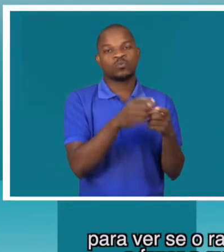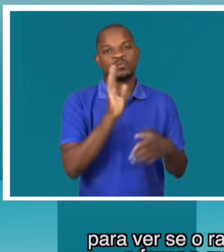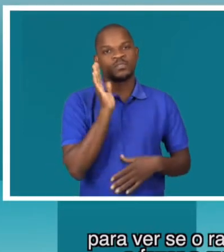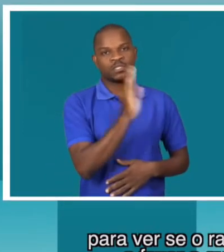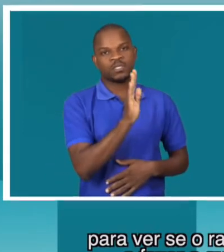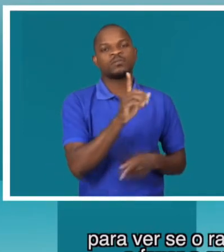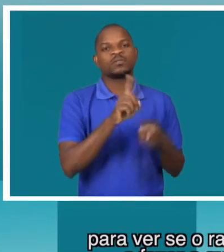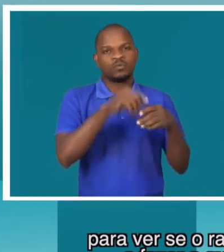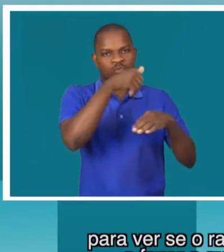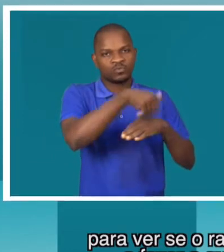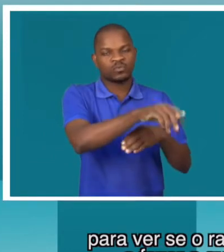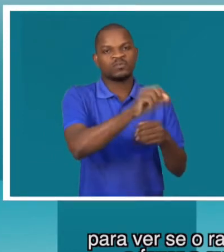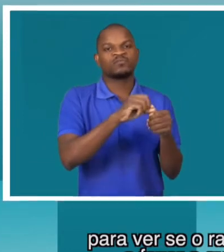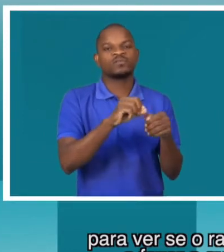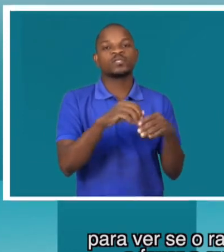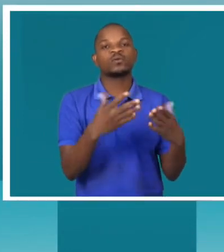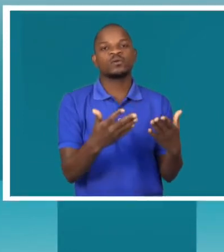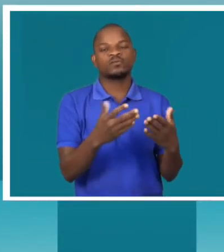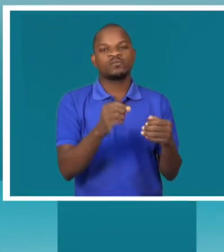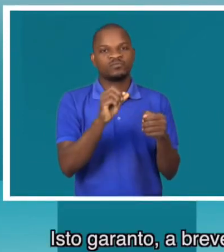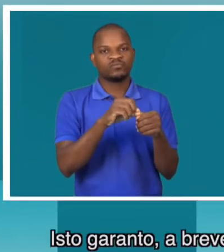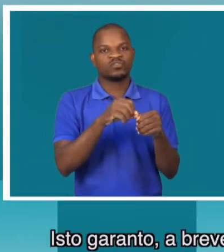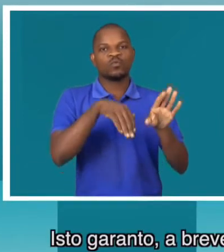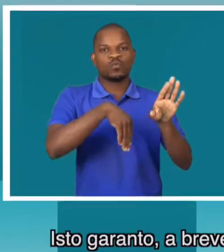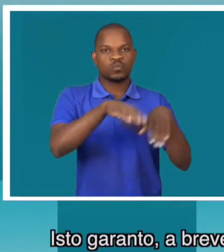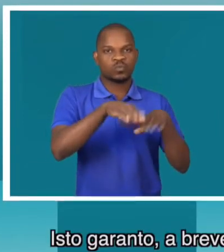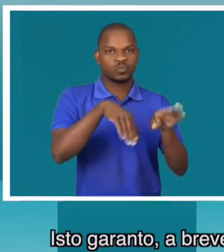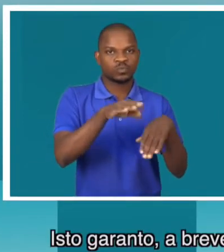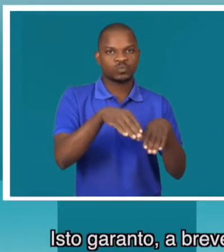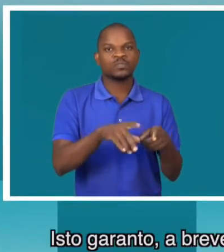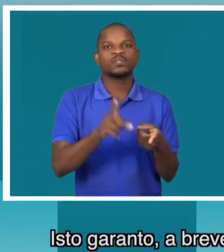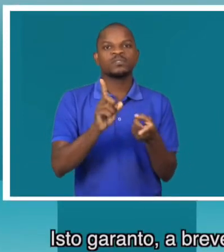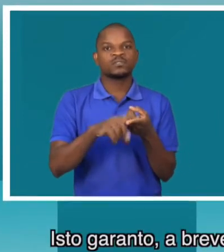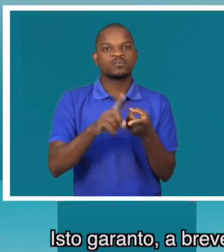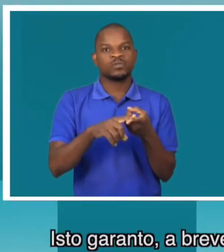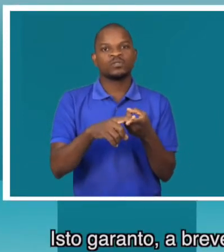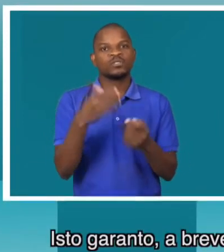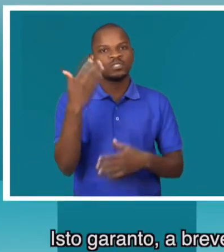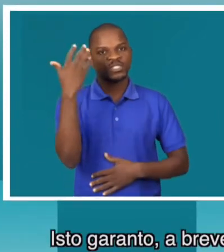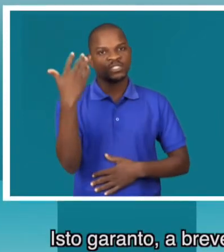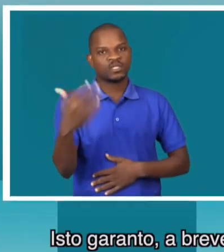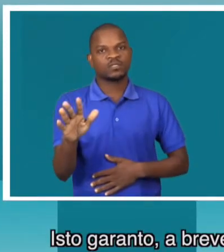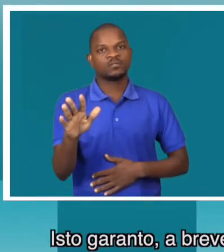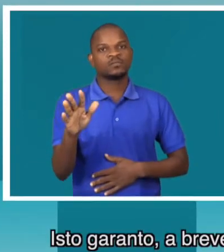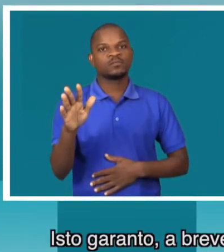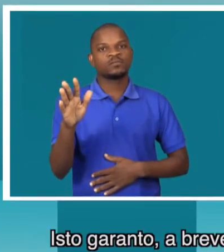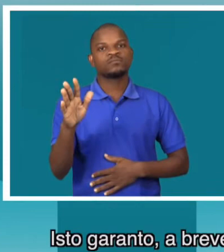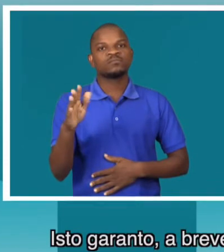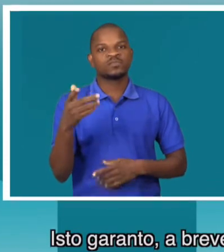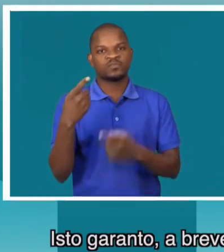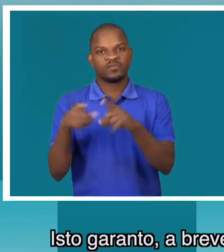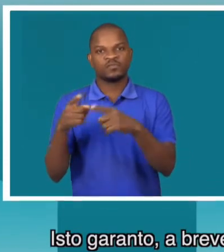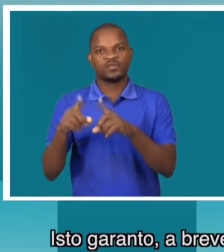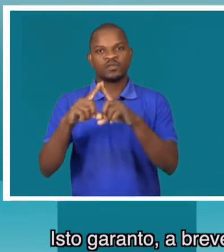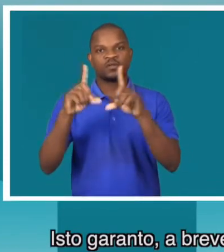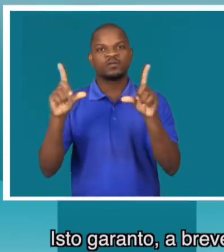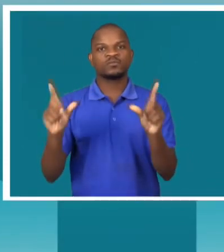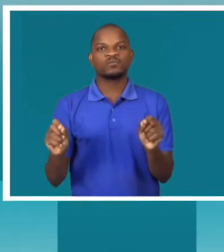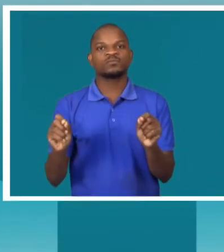ele gosta, que é jogar futebol. E isto te garante, num breve trecho, o Bruno vai retornar para